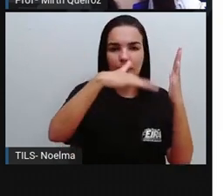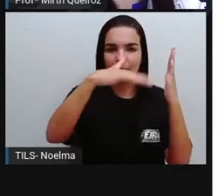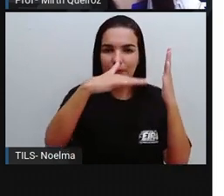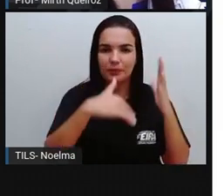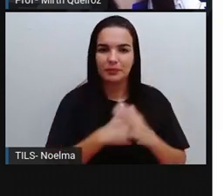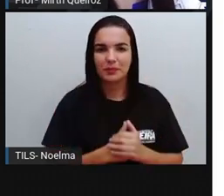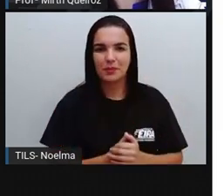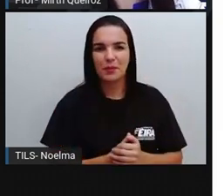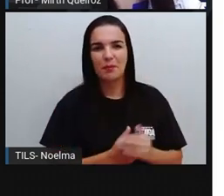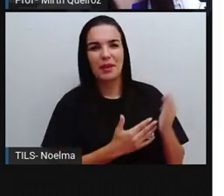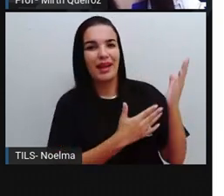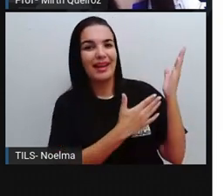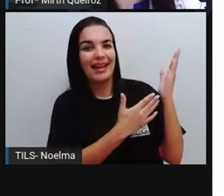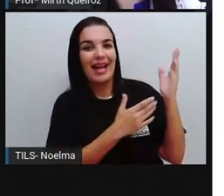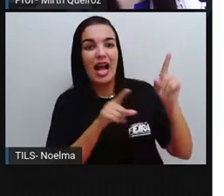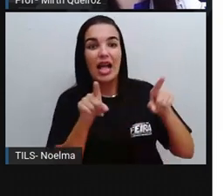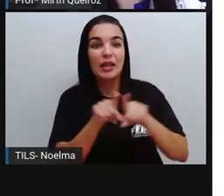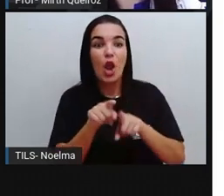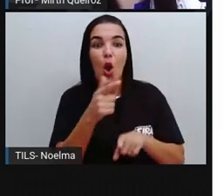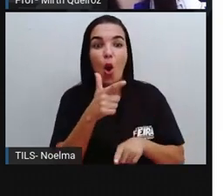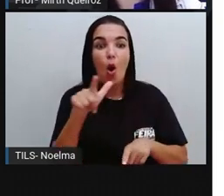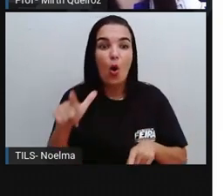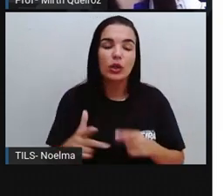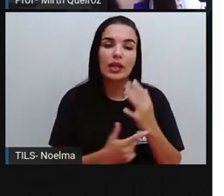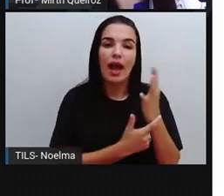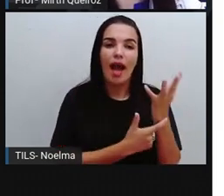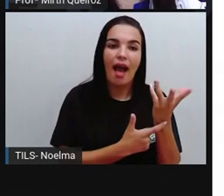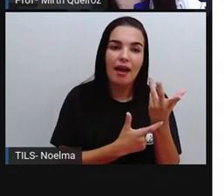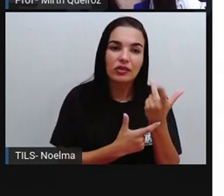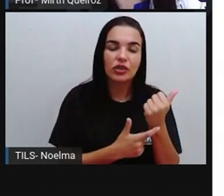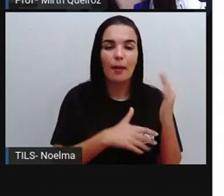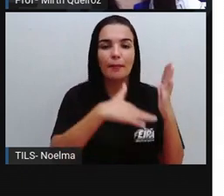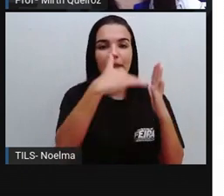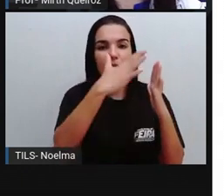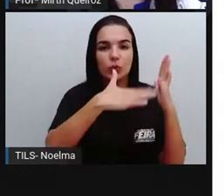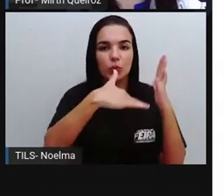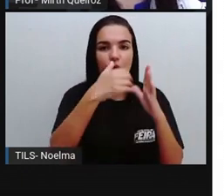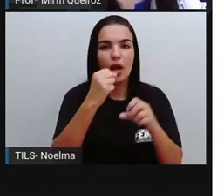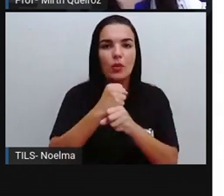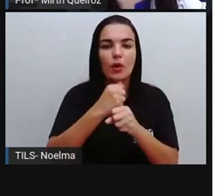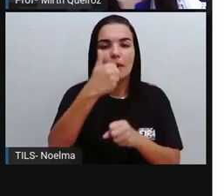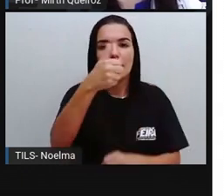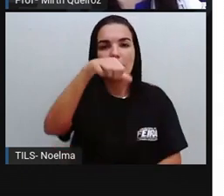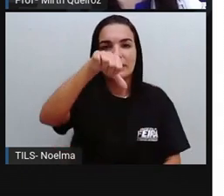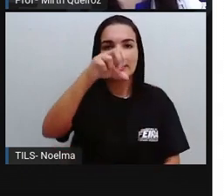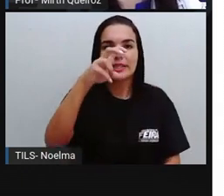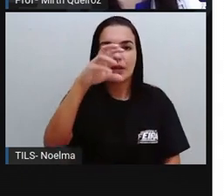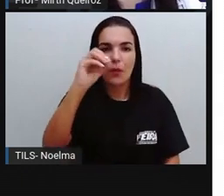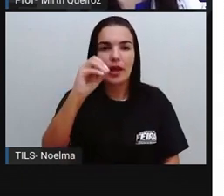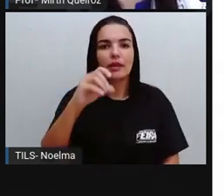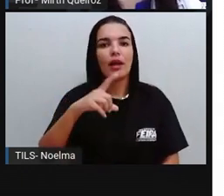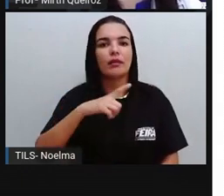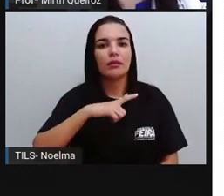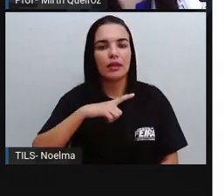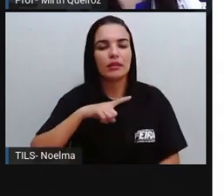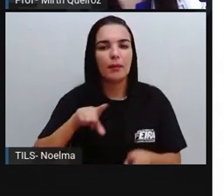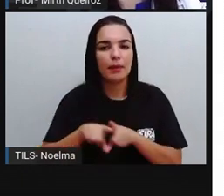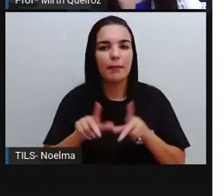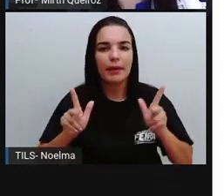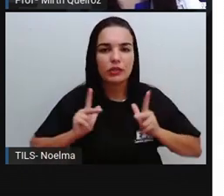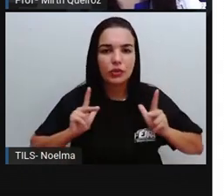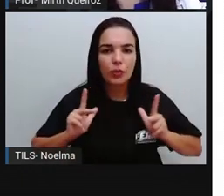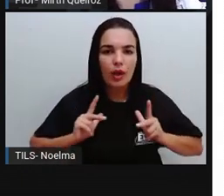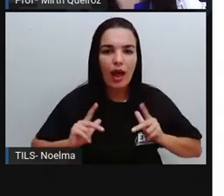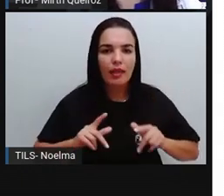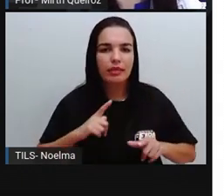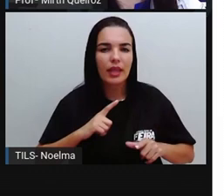Entre Morros de Roda d'Água, de Anita Malfatti, que foi feito aí na década de 1950, aqui a gente pode perceber a presença de